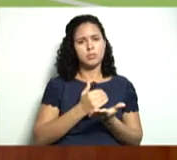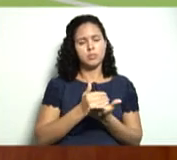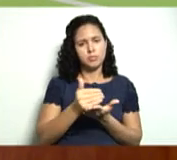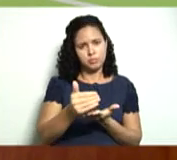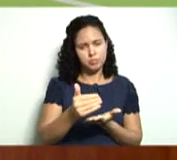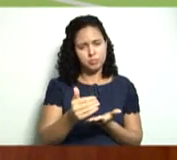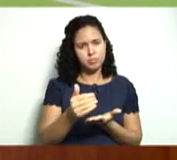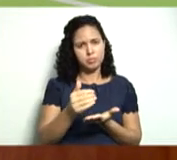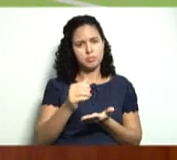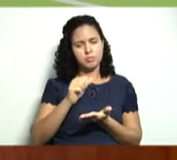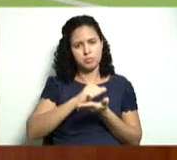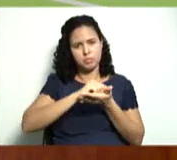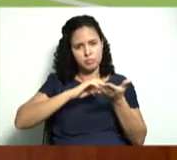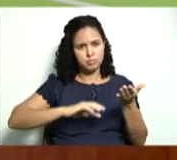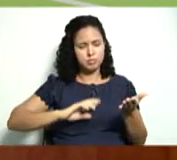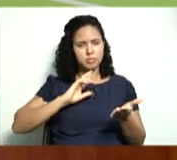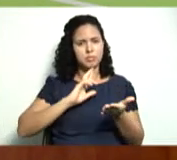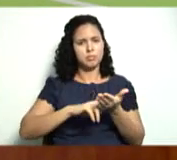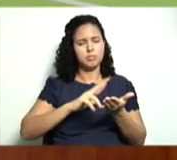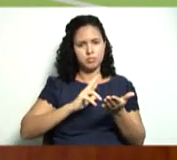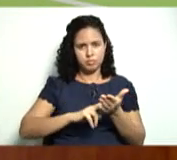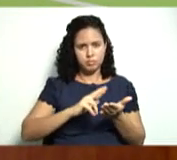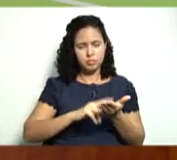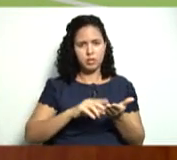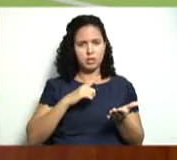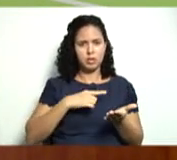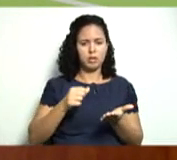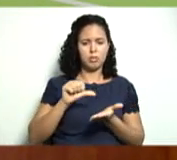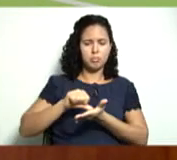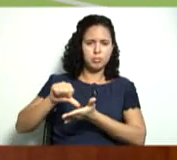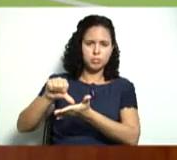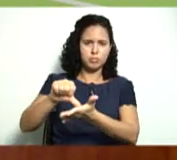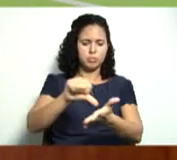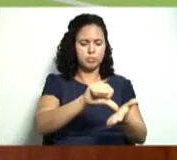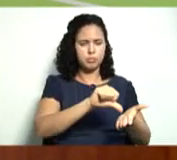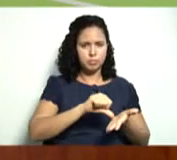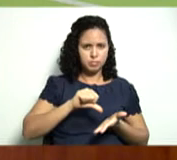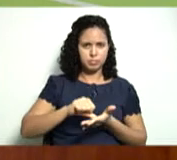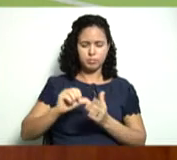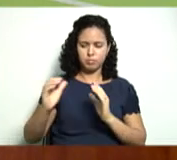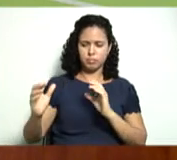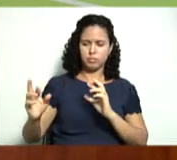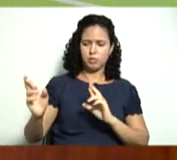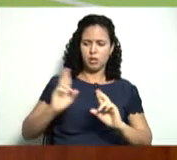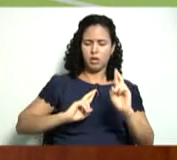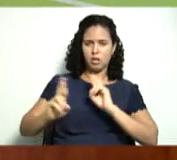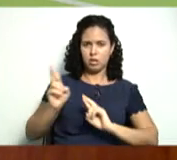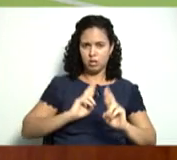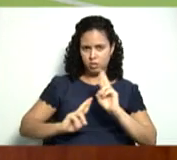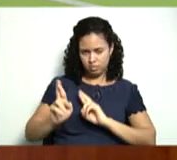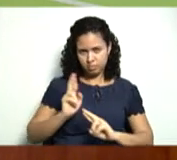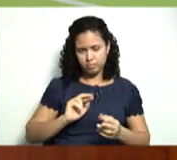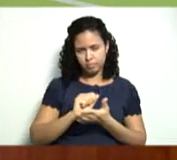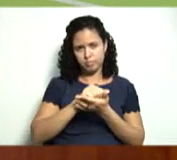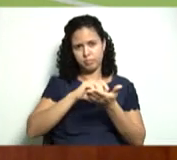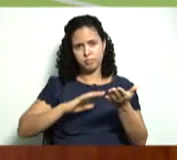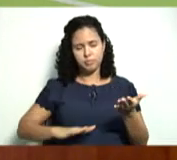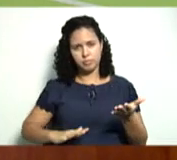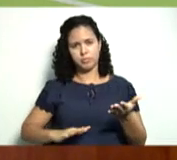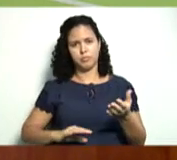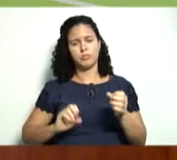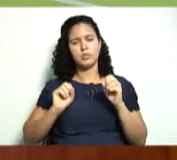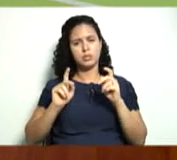atividade na esse professor já tem pólos aqui que estão mandando algumas respostas em relação às correções